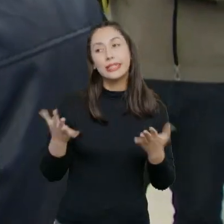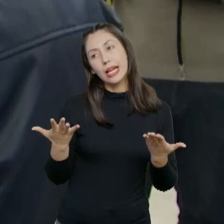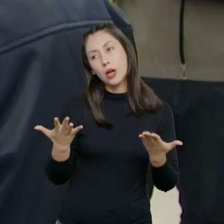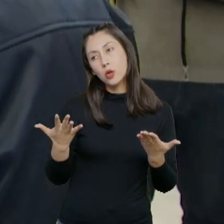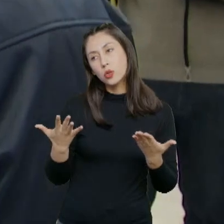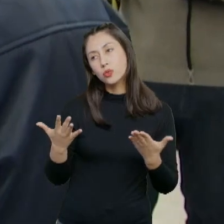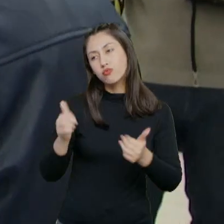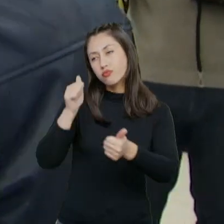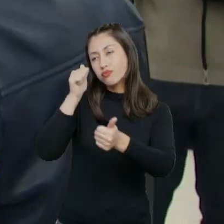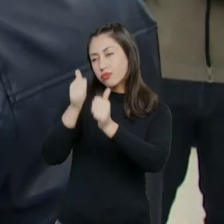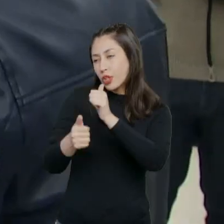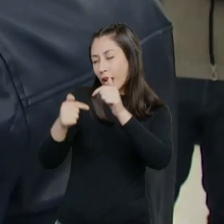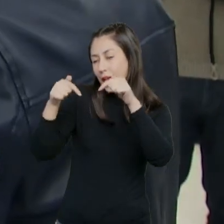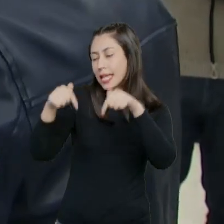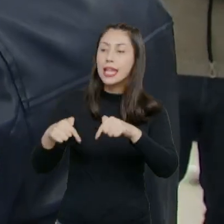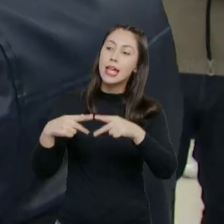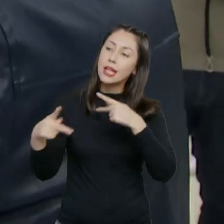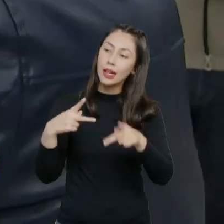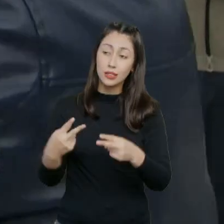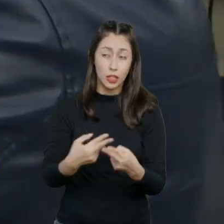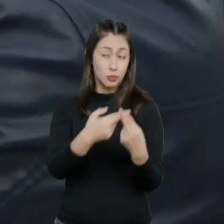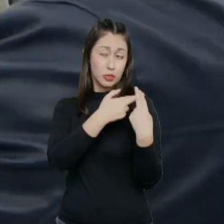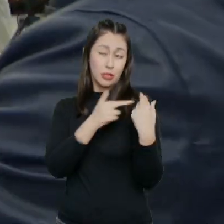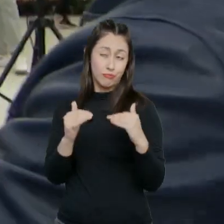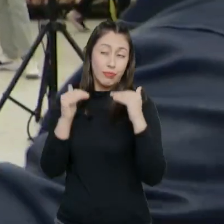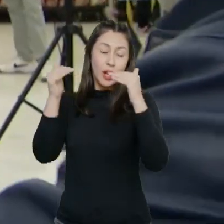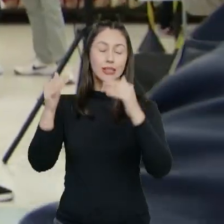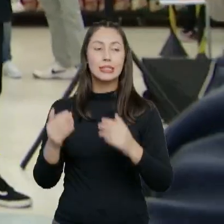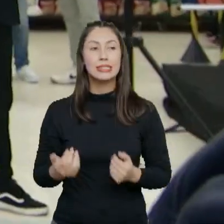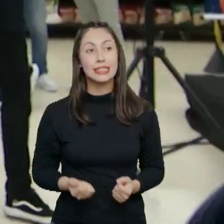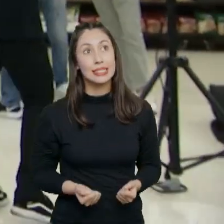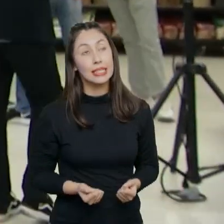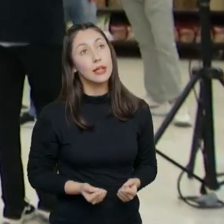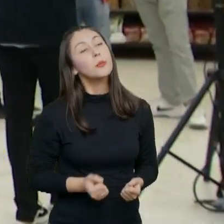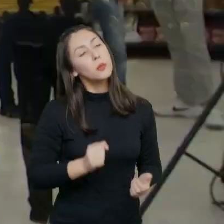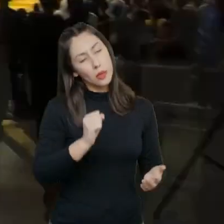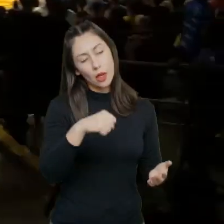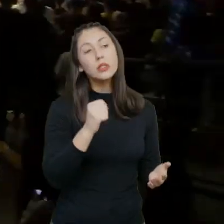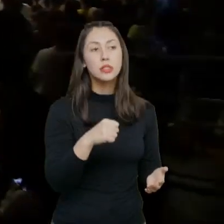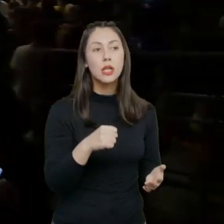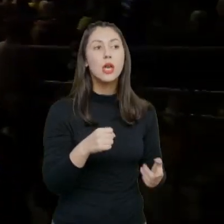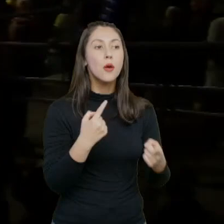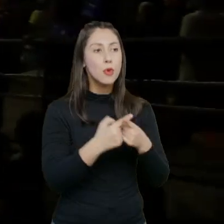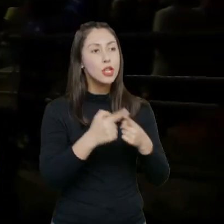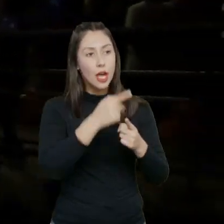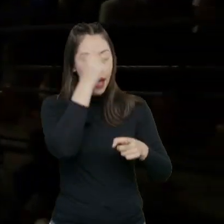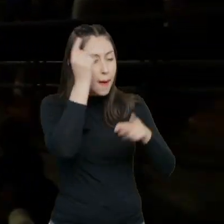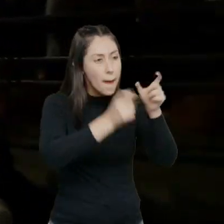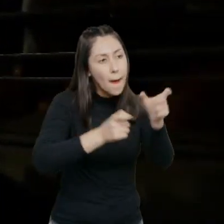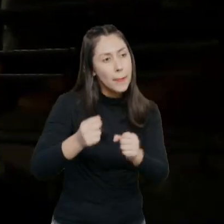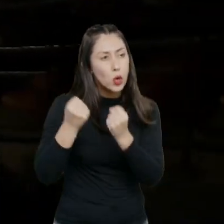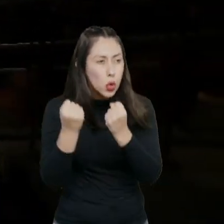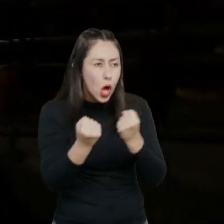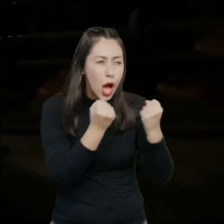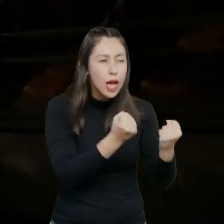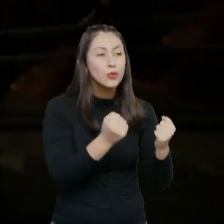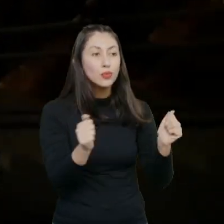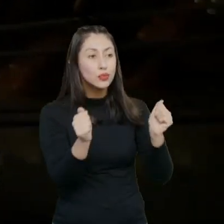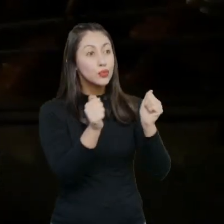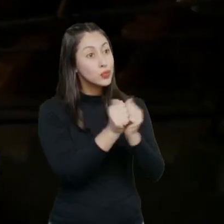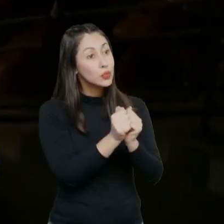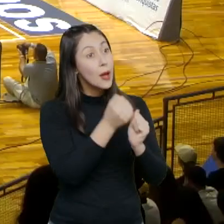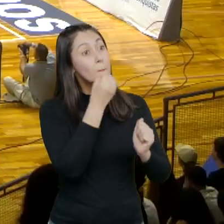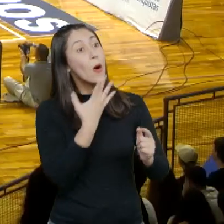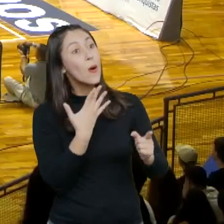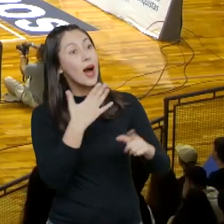né? Isso traz uma responsabilidade maior para vocês também? Sim, né? A torcida está sempre presente. Isso tem um lado bom e o lado